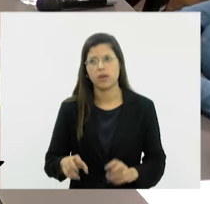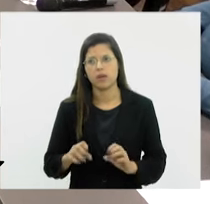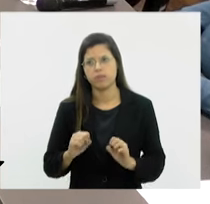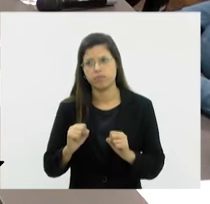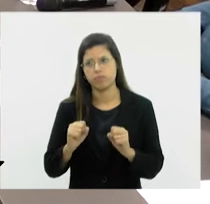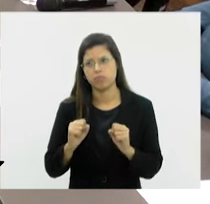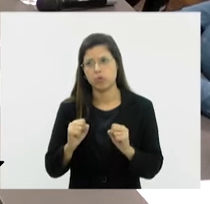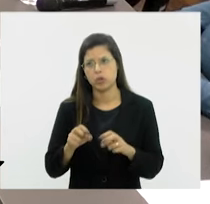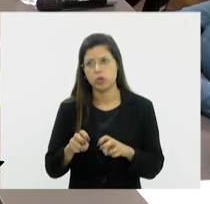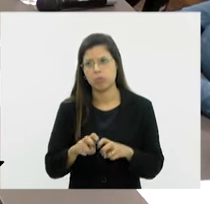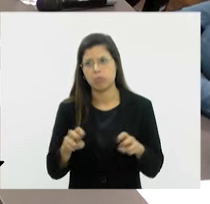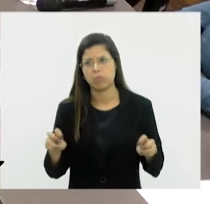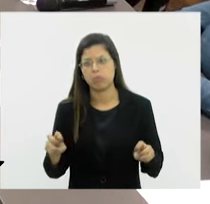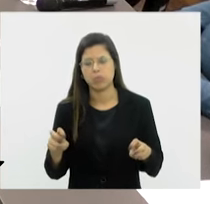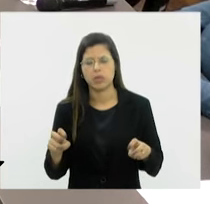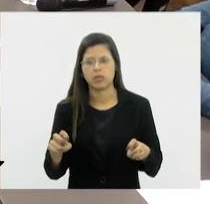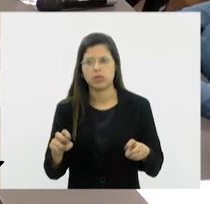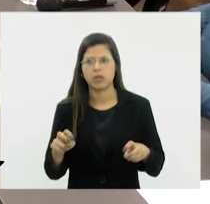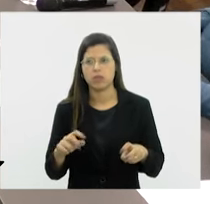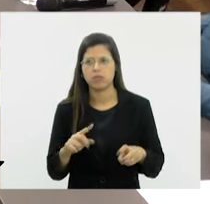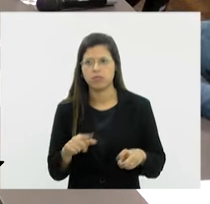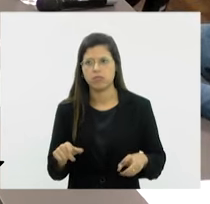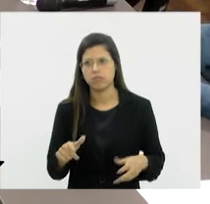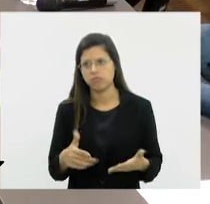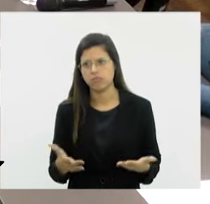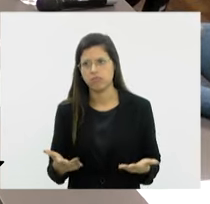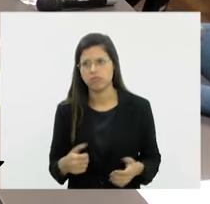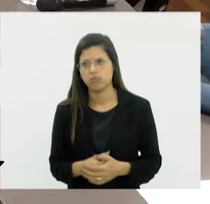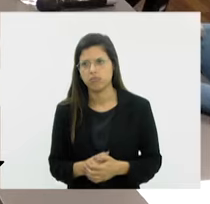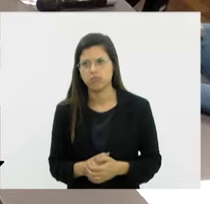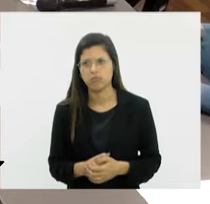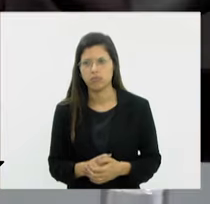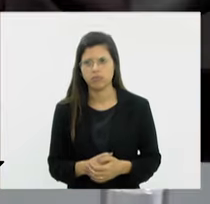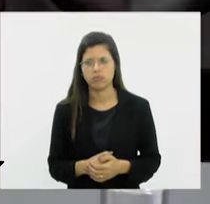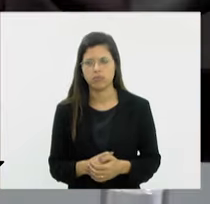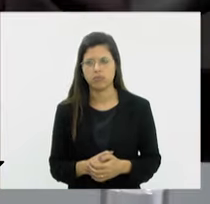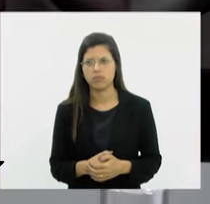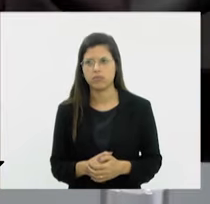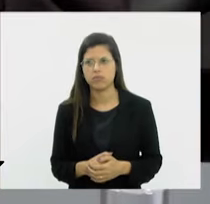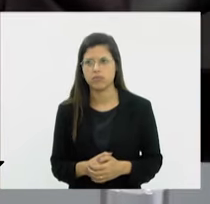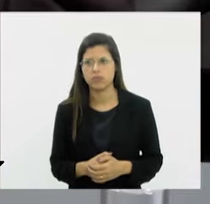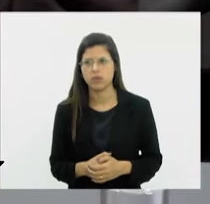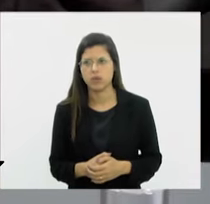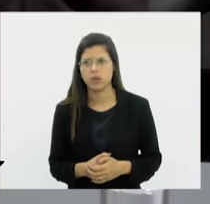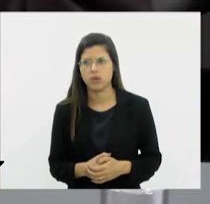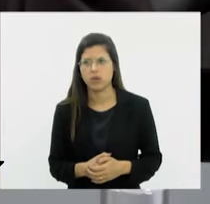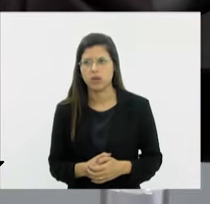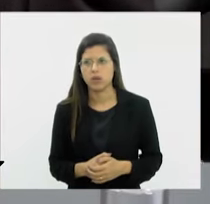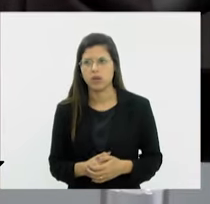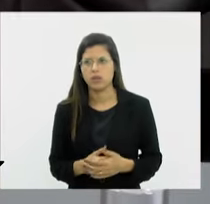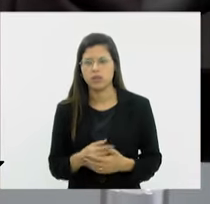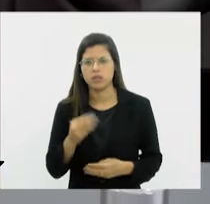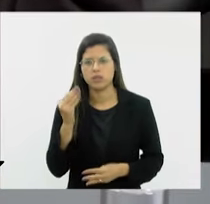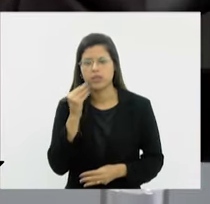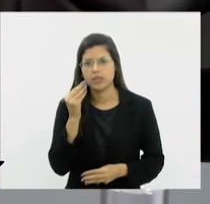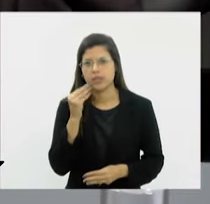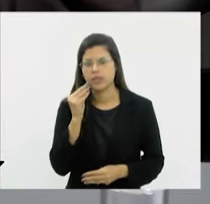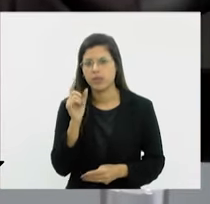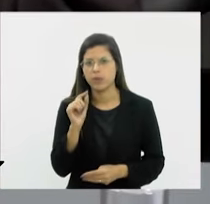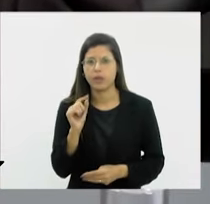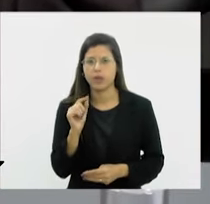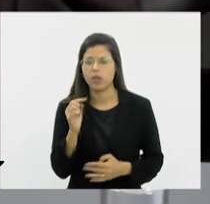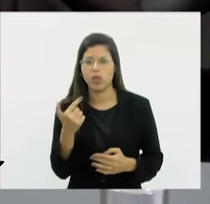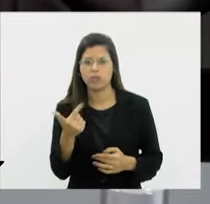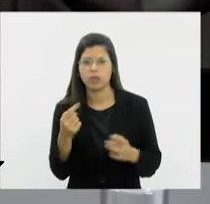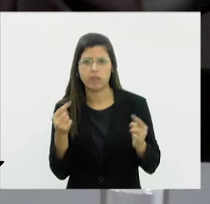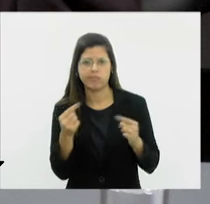efeito. Na verdade, ele foi retornado. Bom, veja só. Na verdade, o intuito aqui é pacificar a matéria. Está muito claro, não tem divergência,